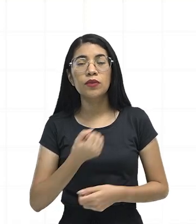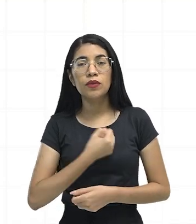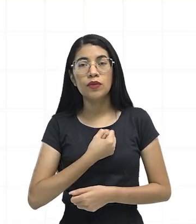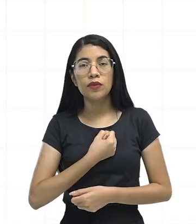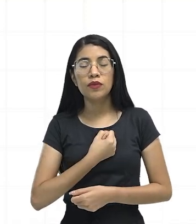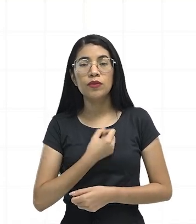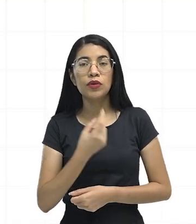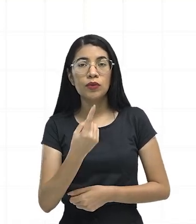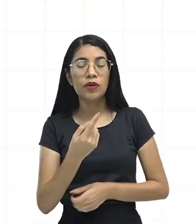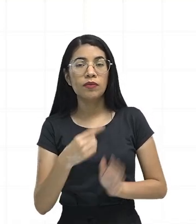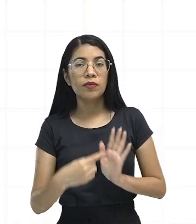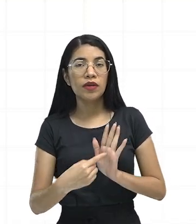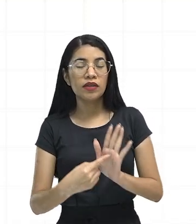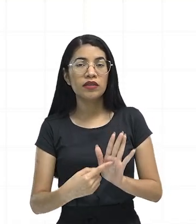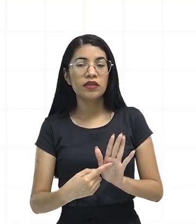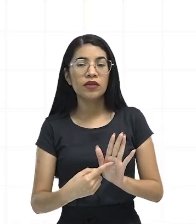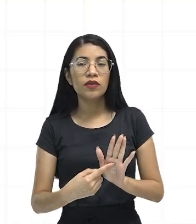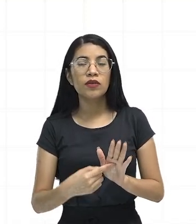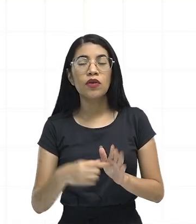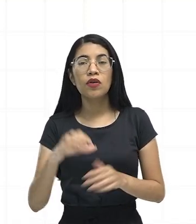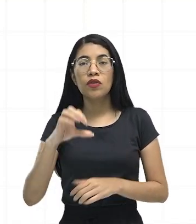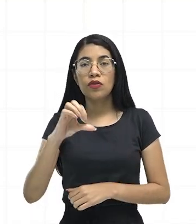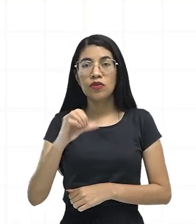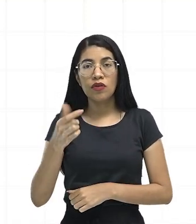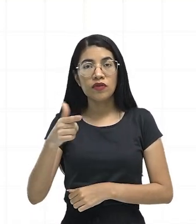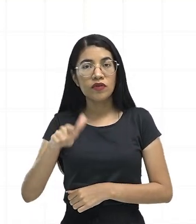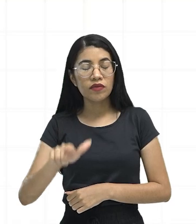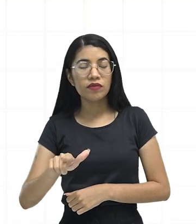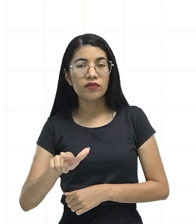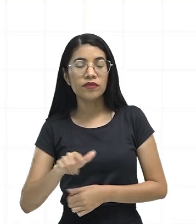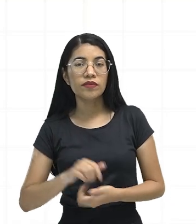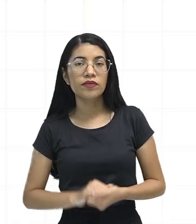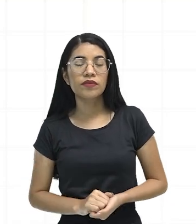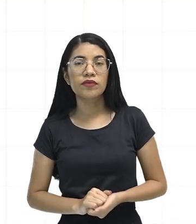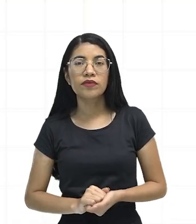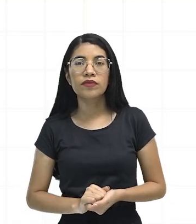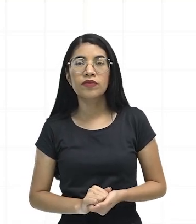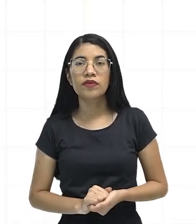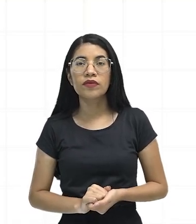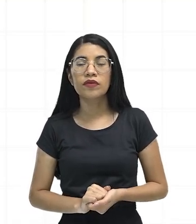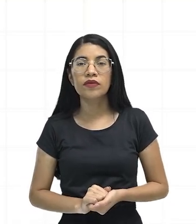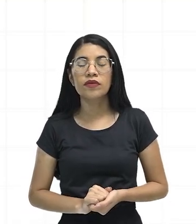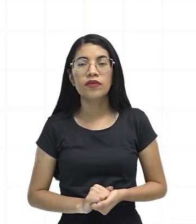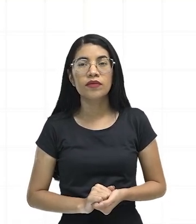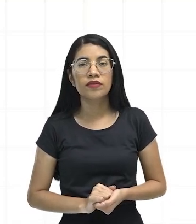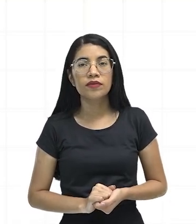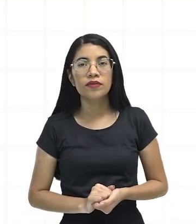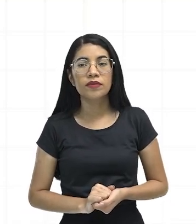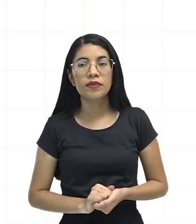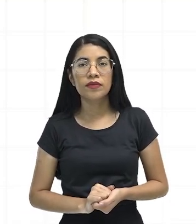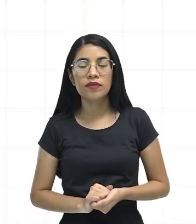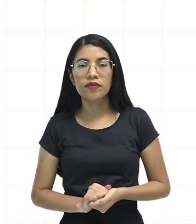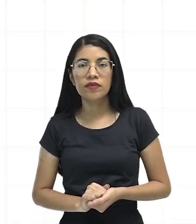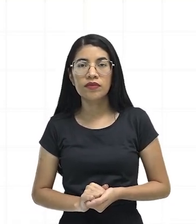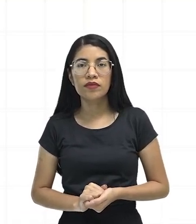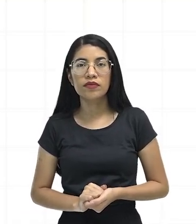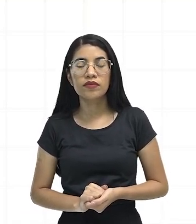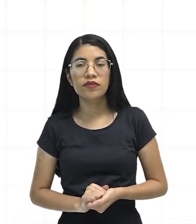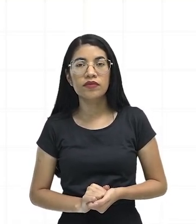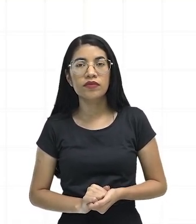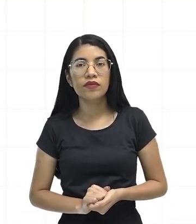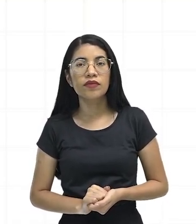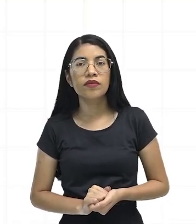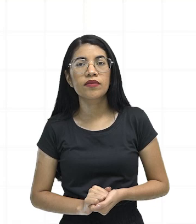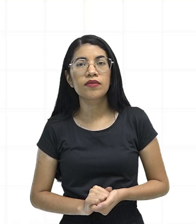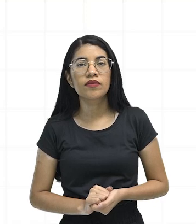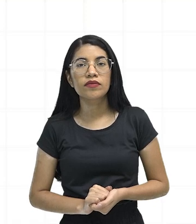Então, 7 não, né? 7, 8, 9. Então, o 1, ele apareceu 9